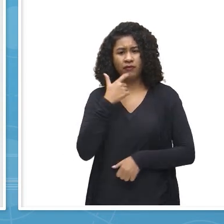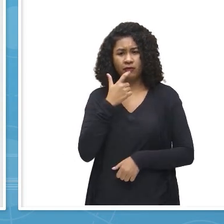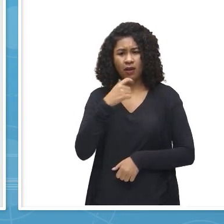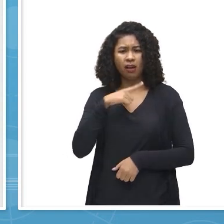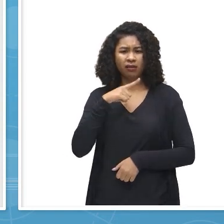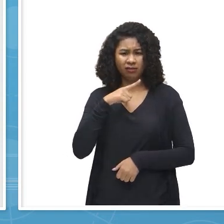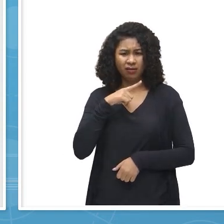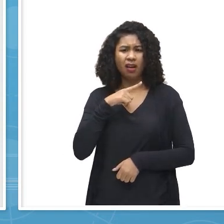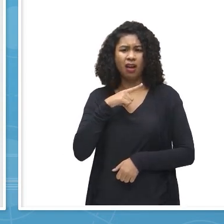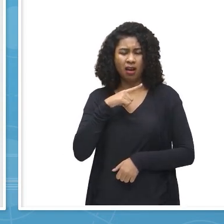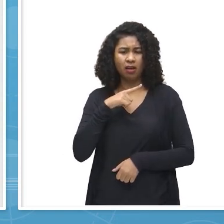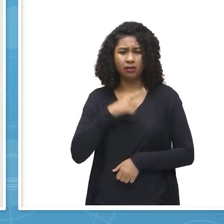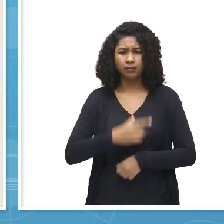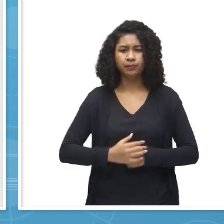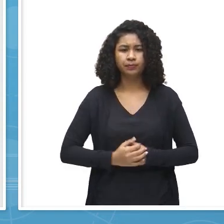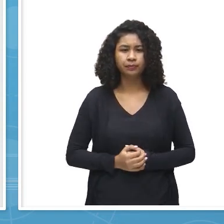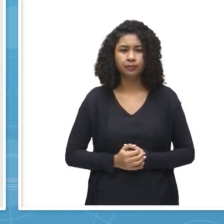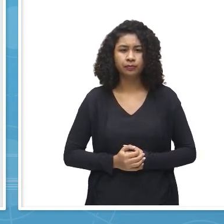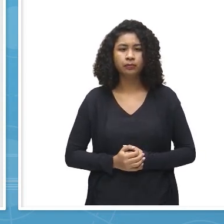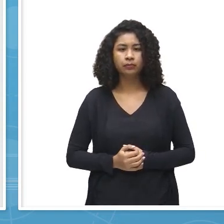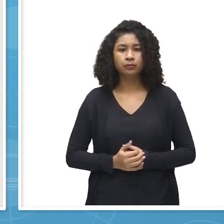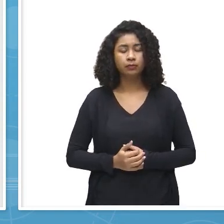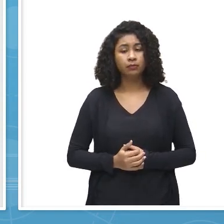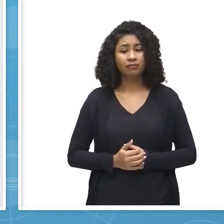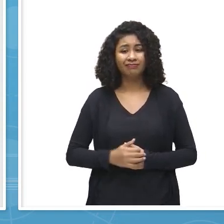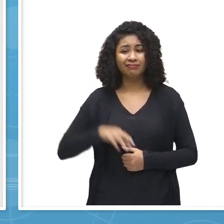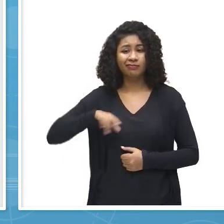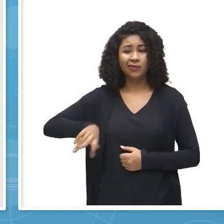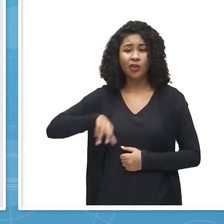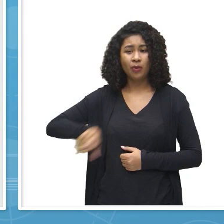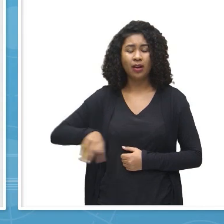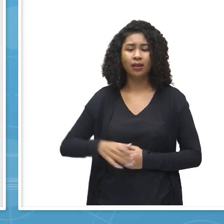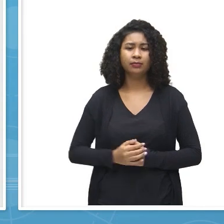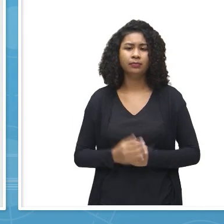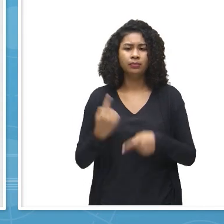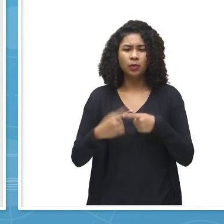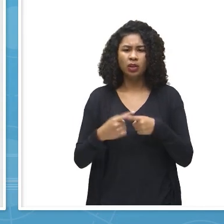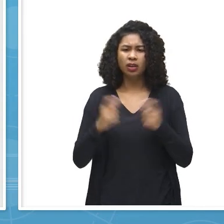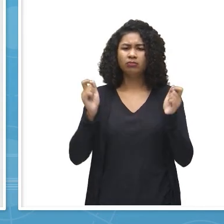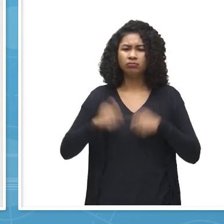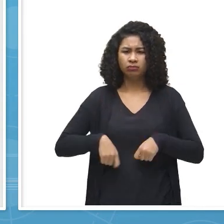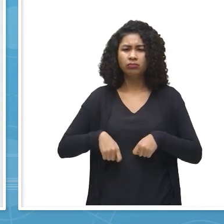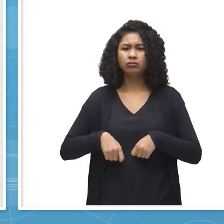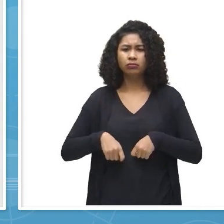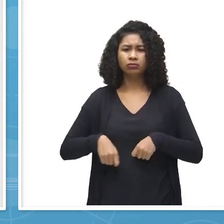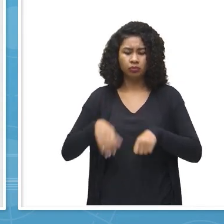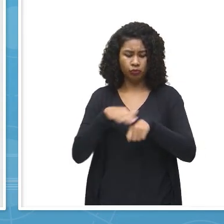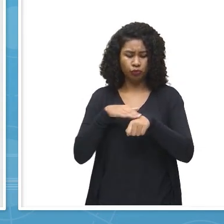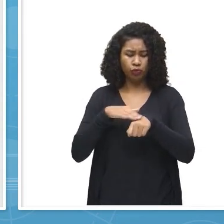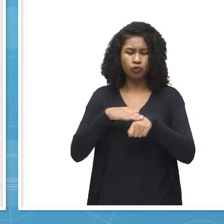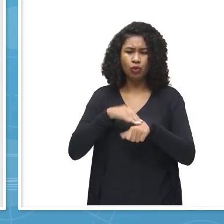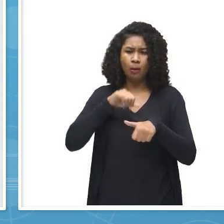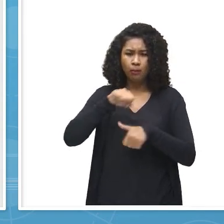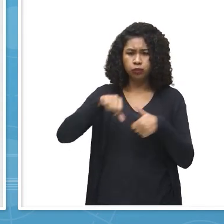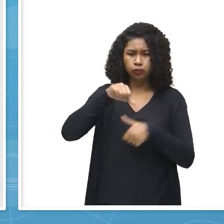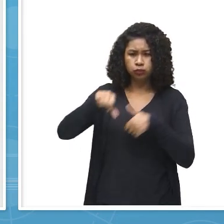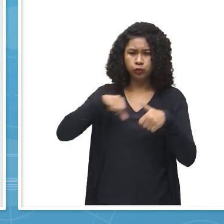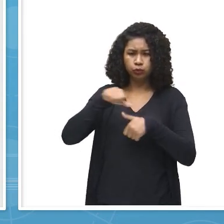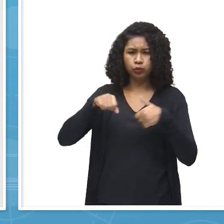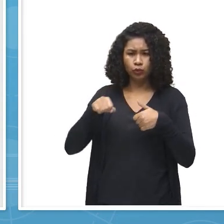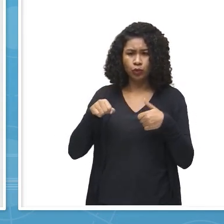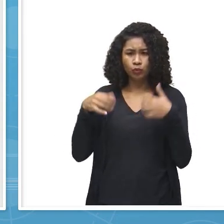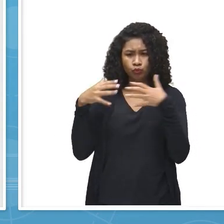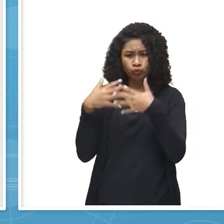tecido epitelial, apesar dele se multiplicar bastante, com bastante velocidade, o que vai acontecer é que ele tem abaixo